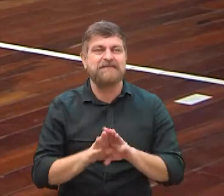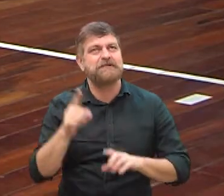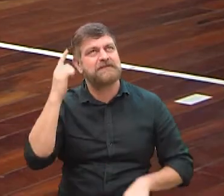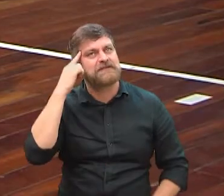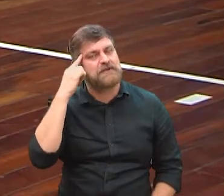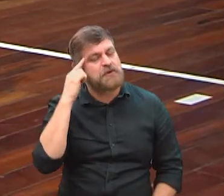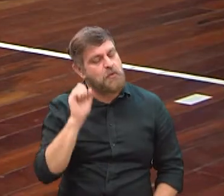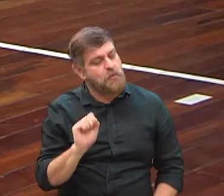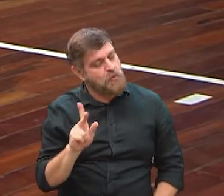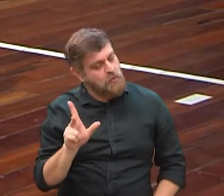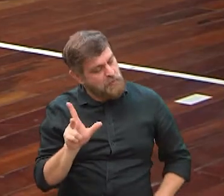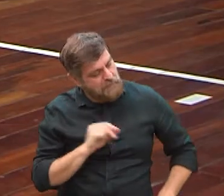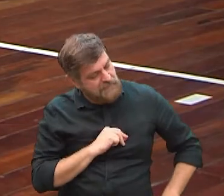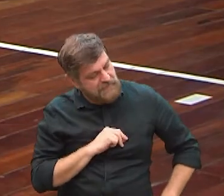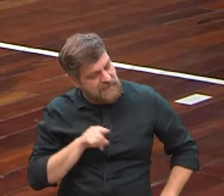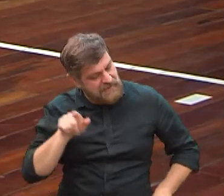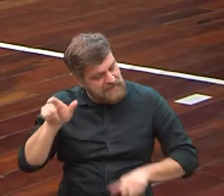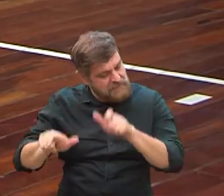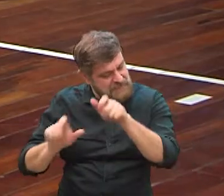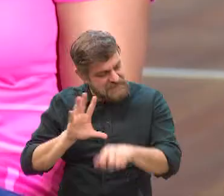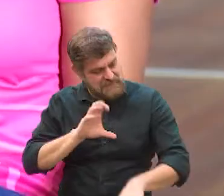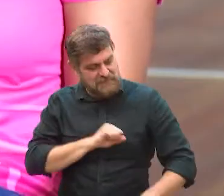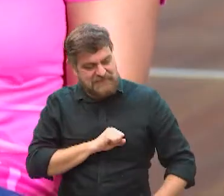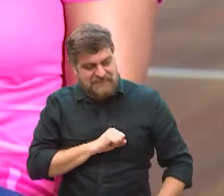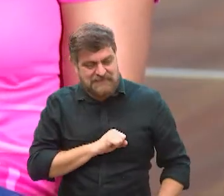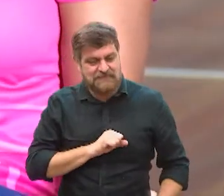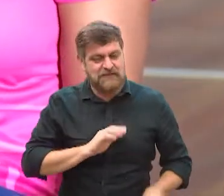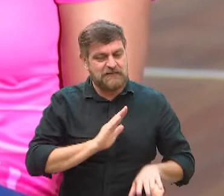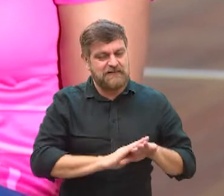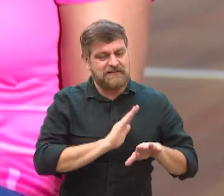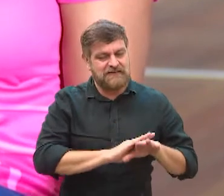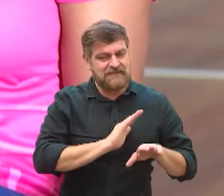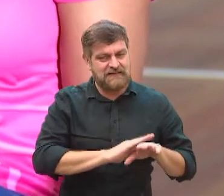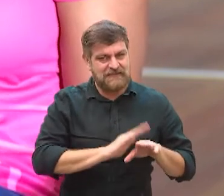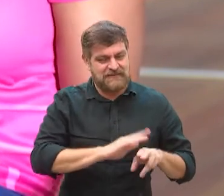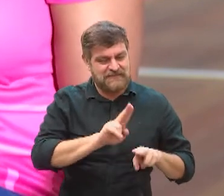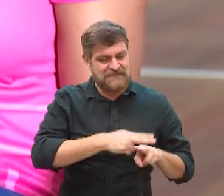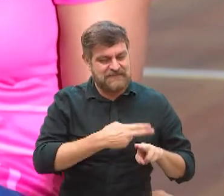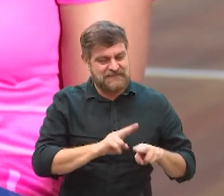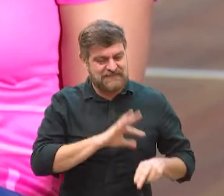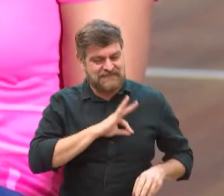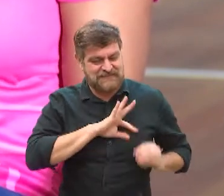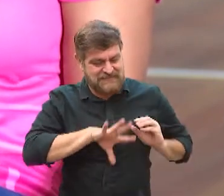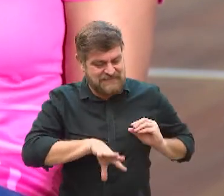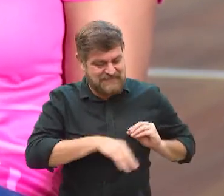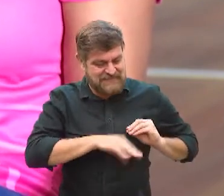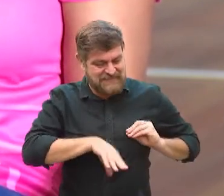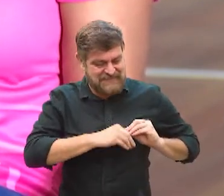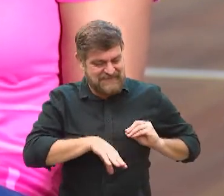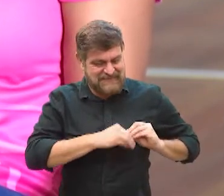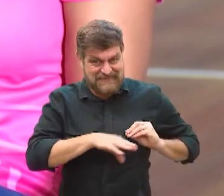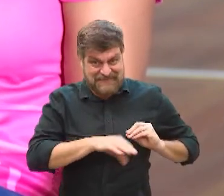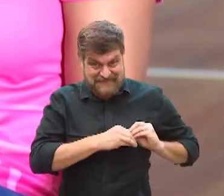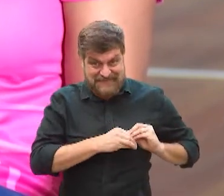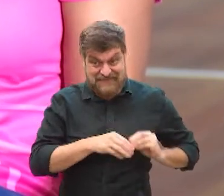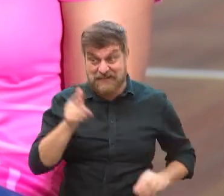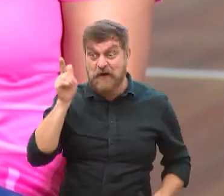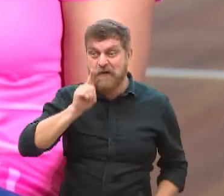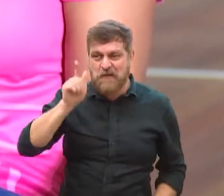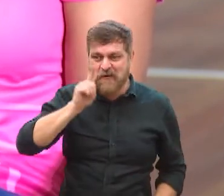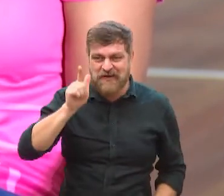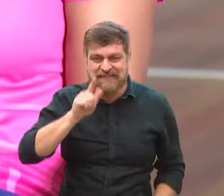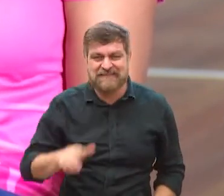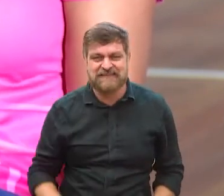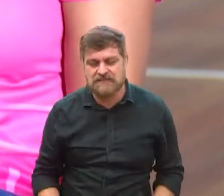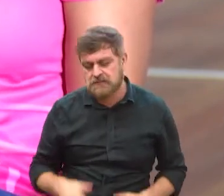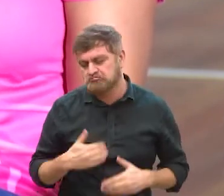empreendedorismo e falou, opa, isso, se o pessoal está gostando. Já é alguma coisa que dá para, né, conseguir até uma graninha extra.